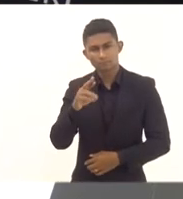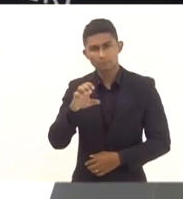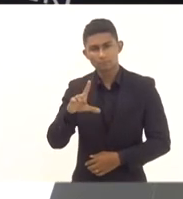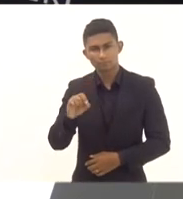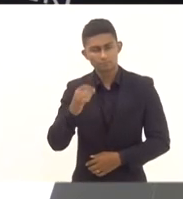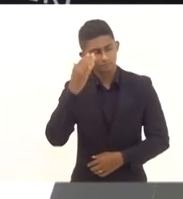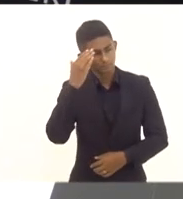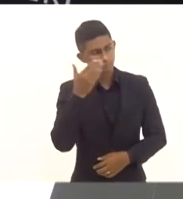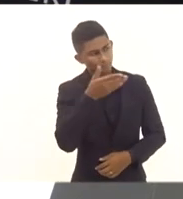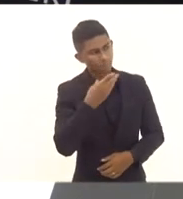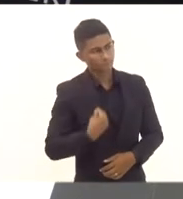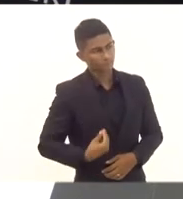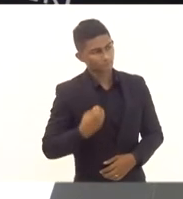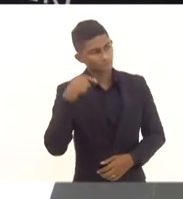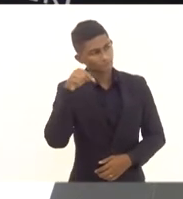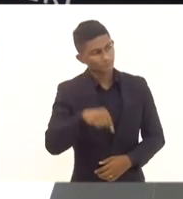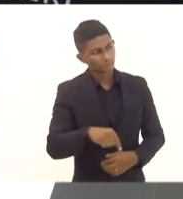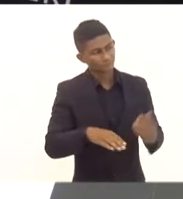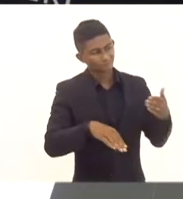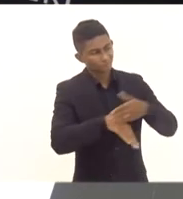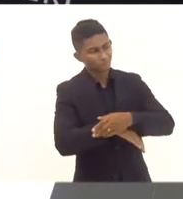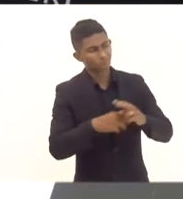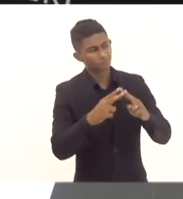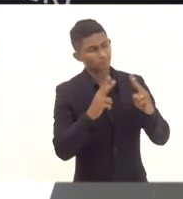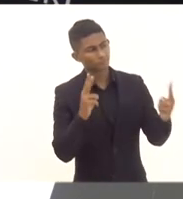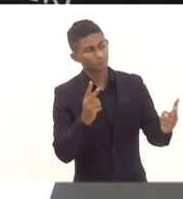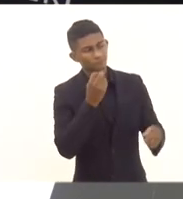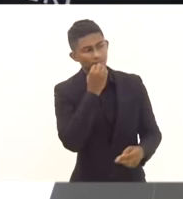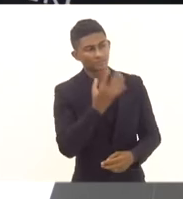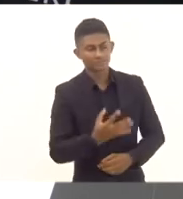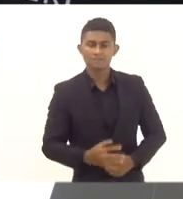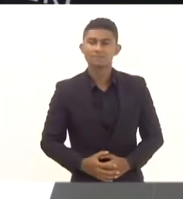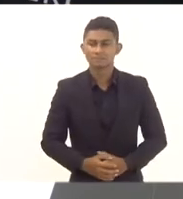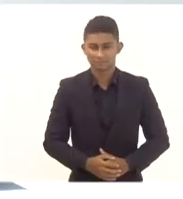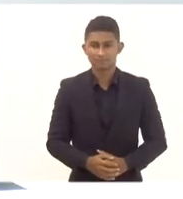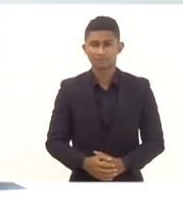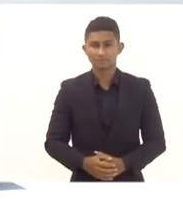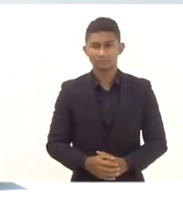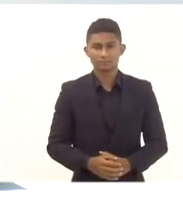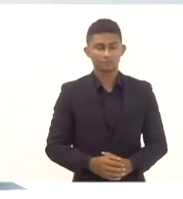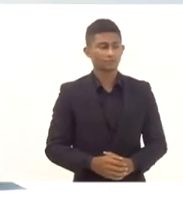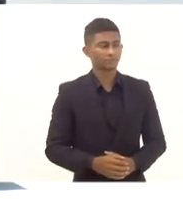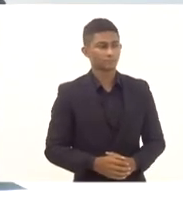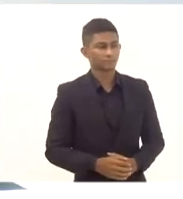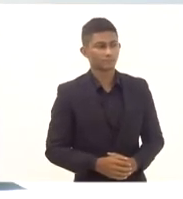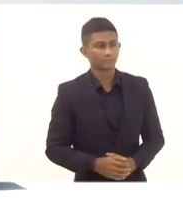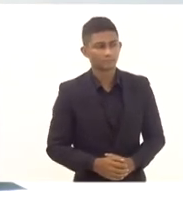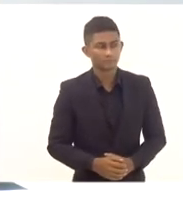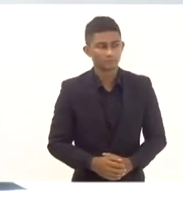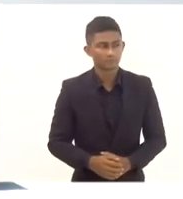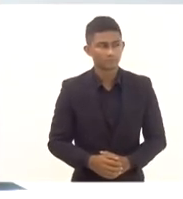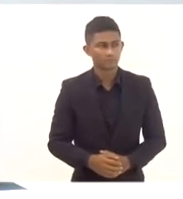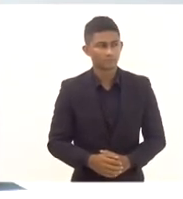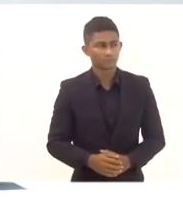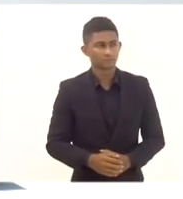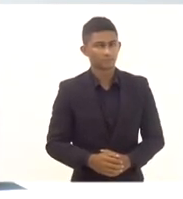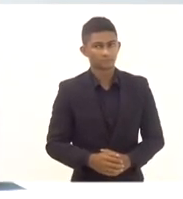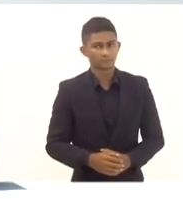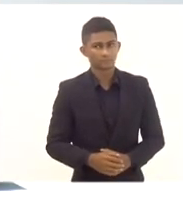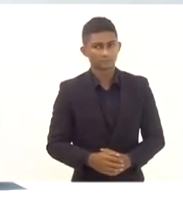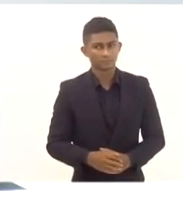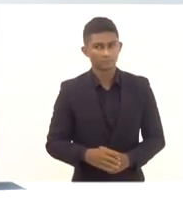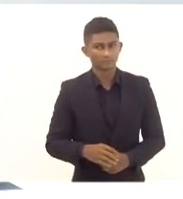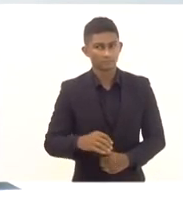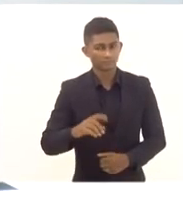Senhor pela participação hoje aqui contando imensamente com a sua presença